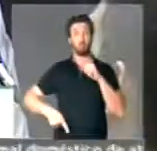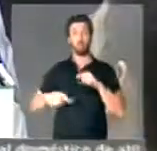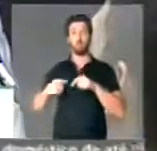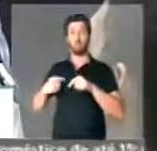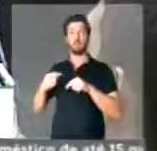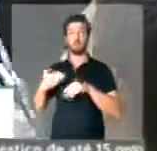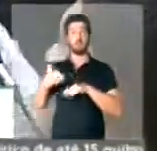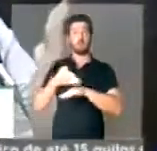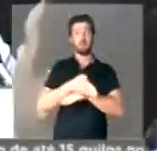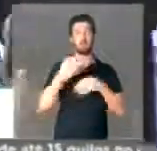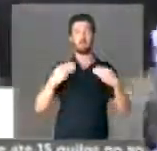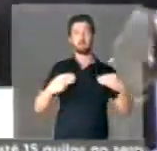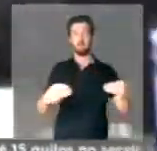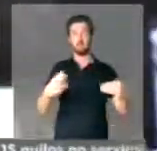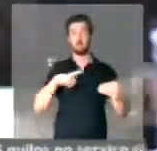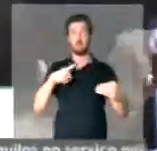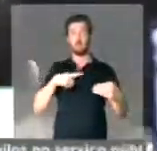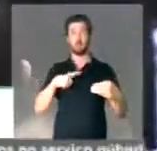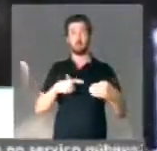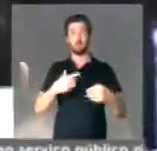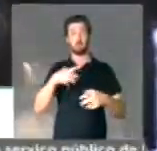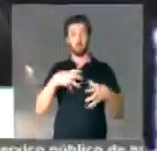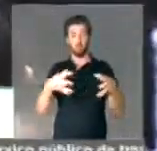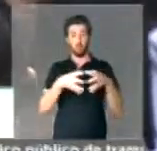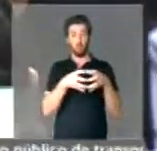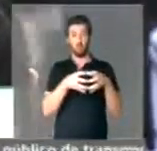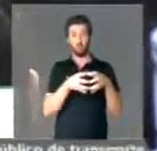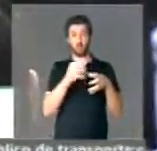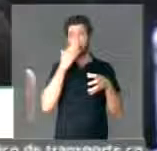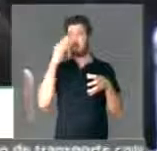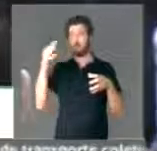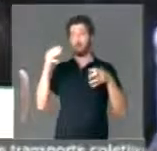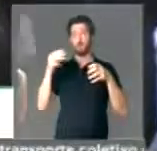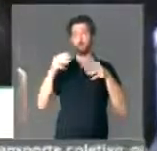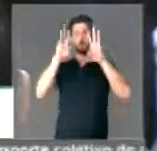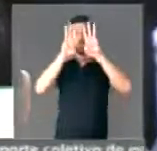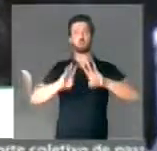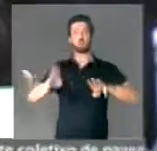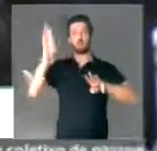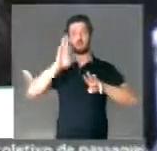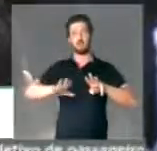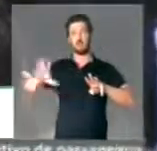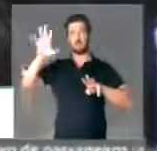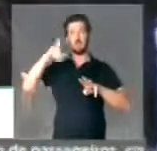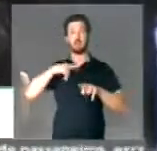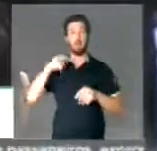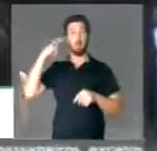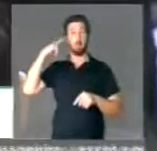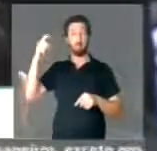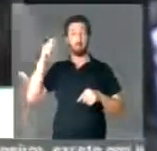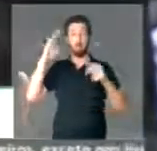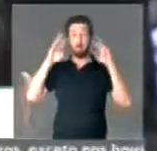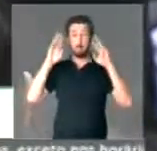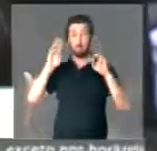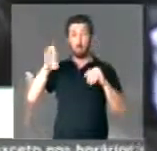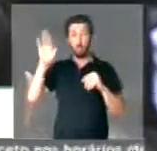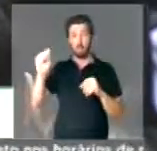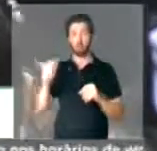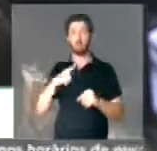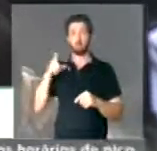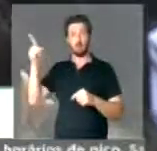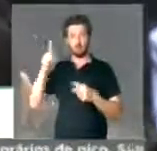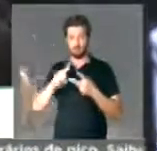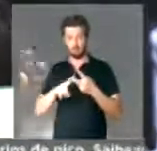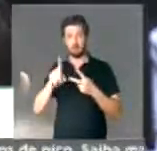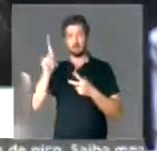de avançar, estavam na sua concentração em frente ao museu, e lá estão bomba de gás, lá está